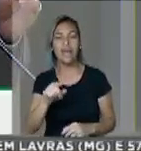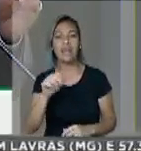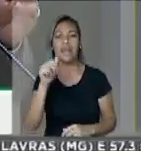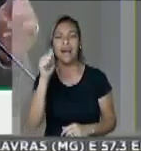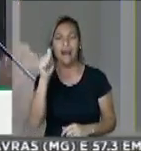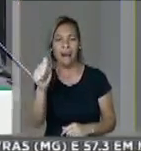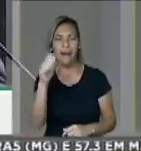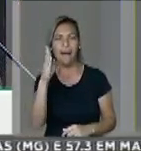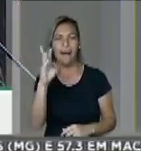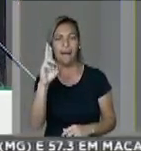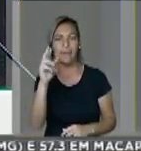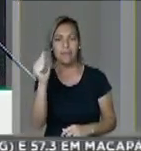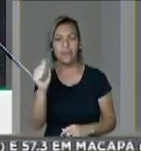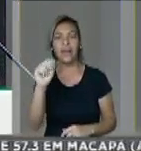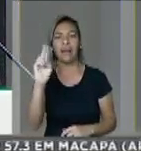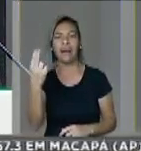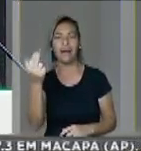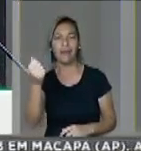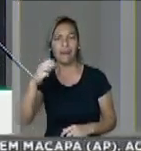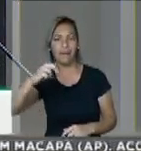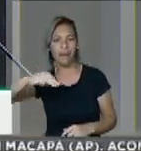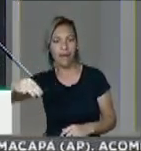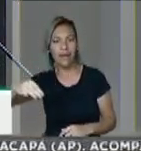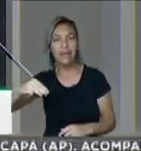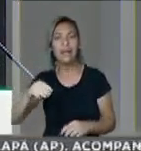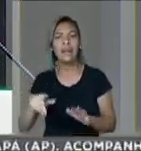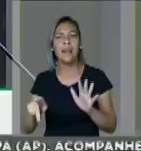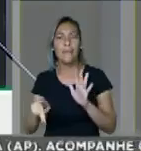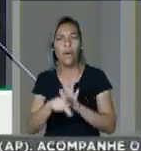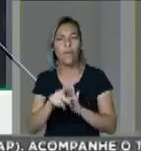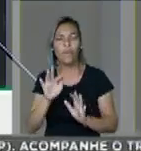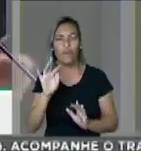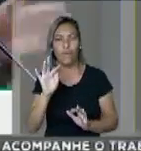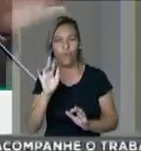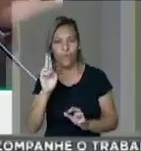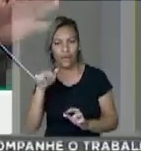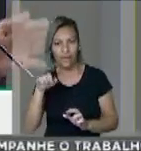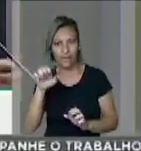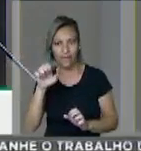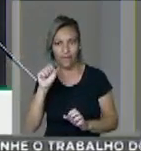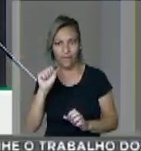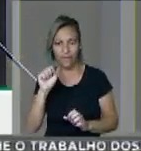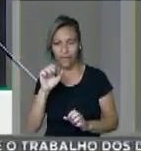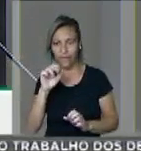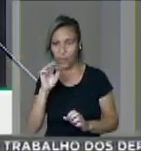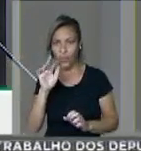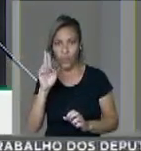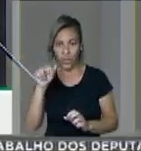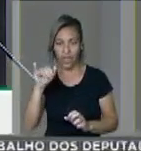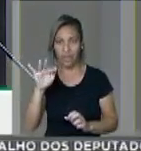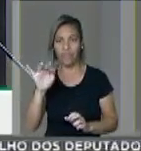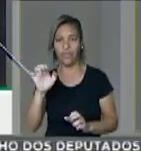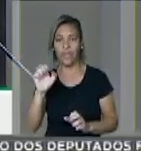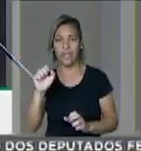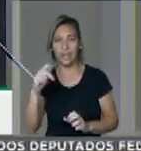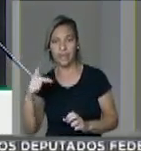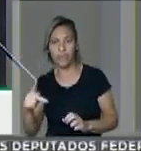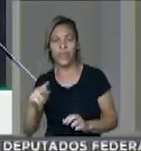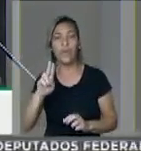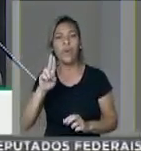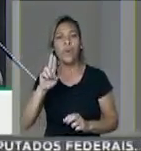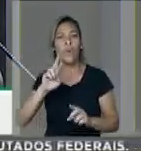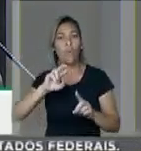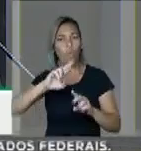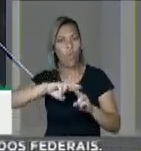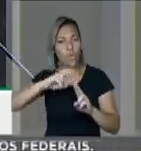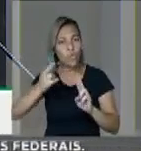Abraham, que é professor universitário da Unifesp, economista formado pela USP,